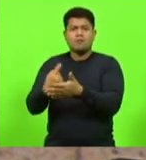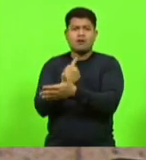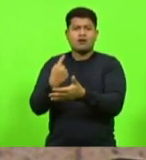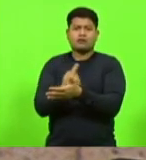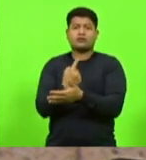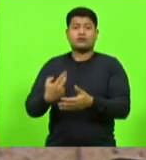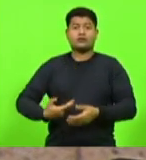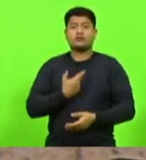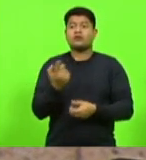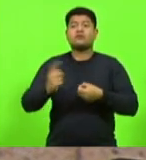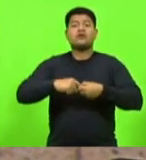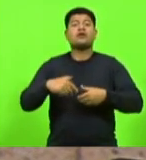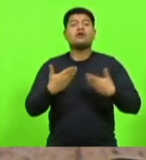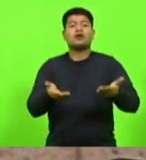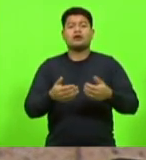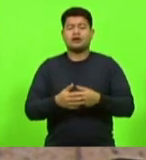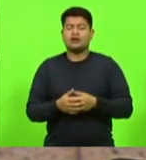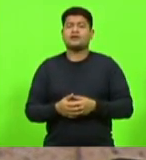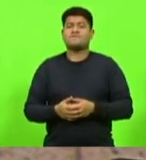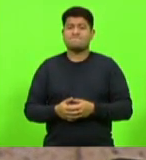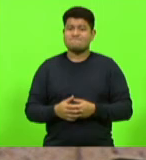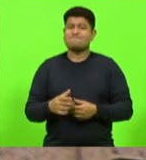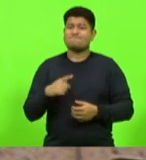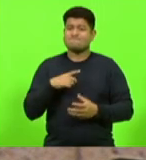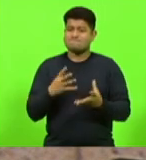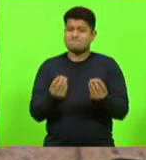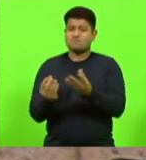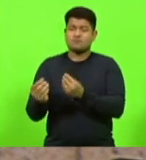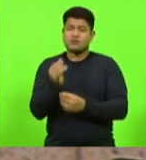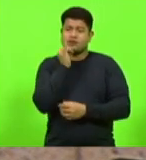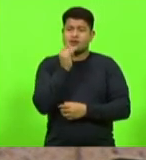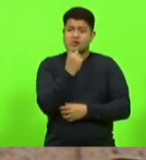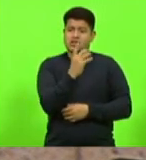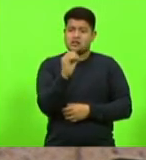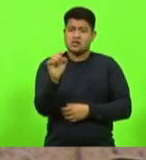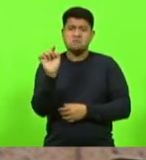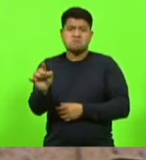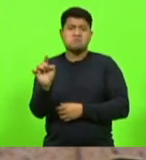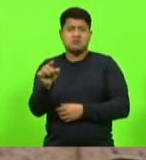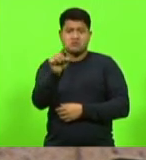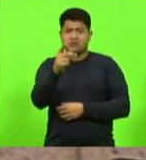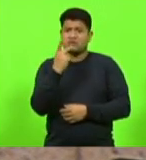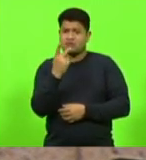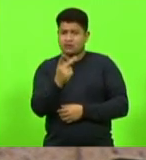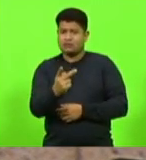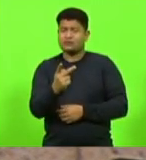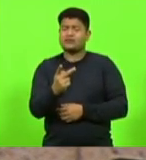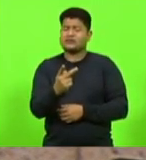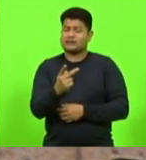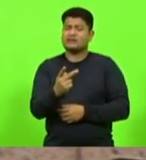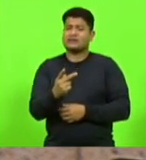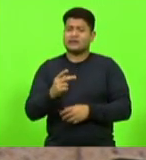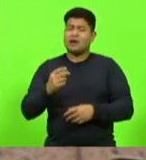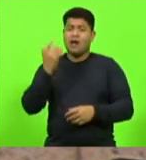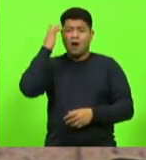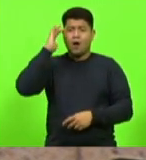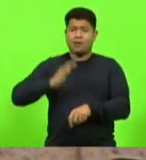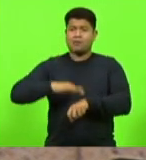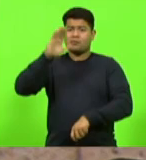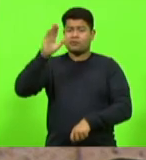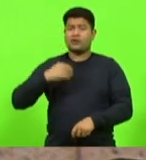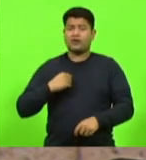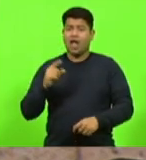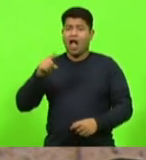gente, mas eu acho que tem mais do que isso. E realmente vai ser uma missão árdua